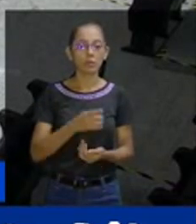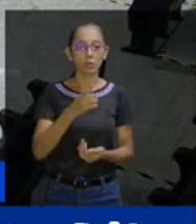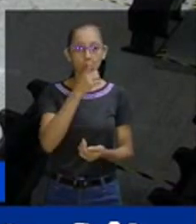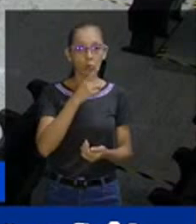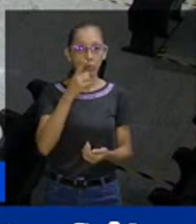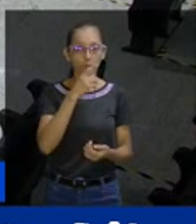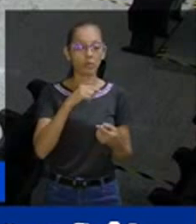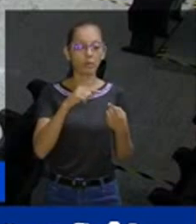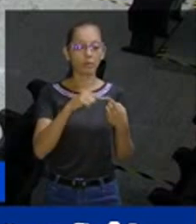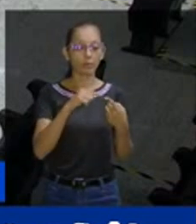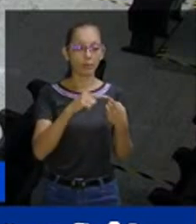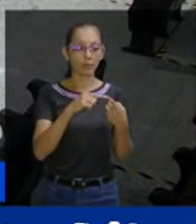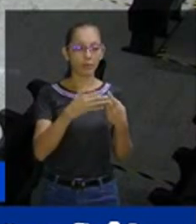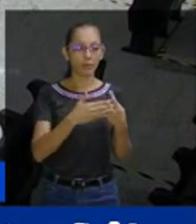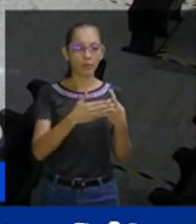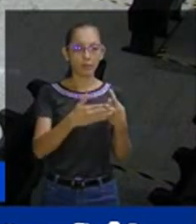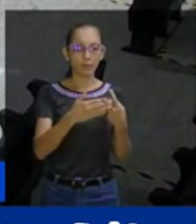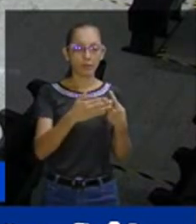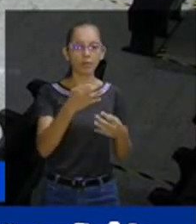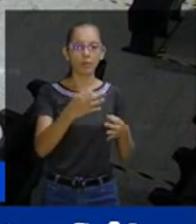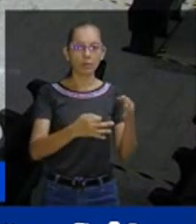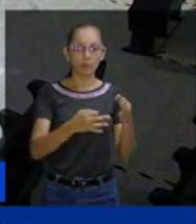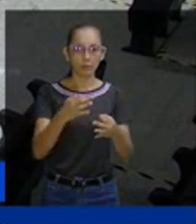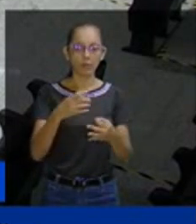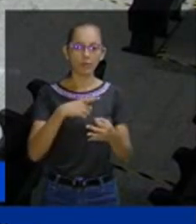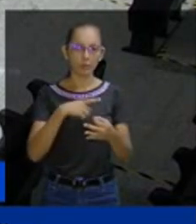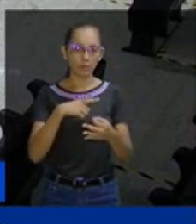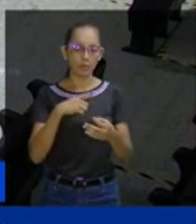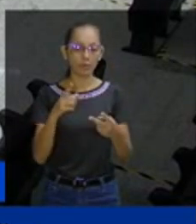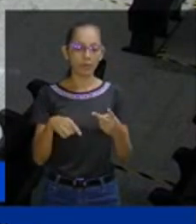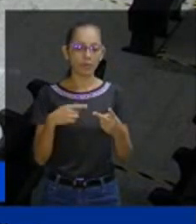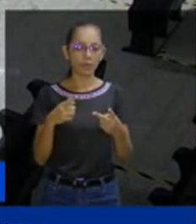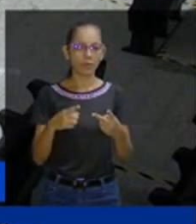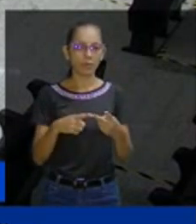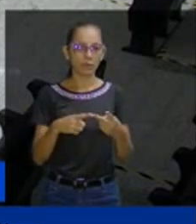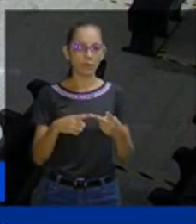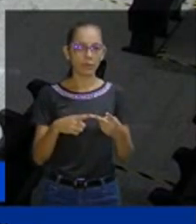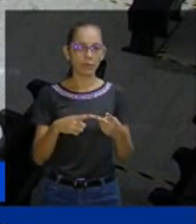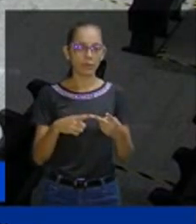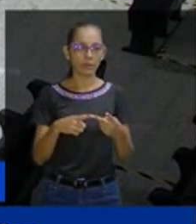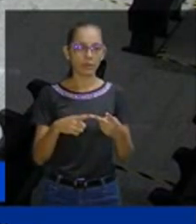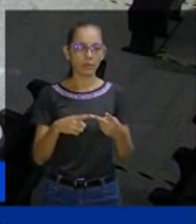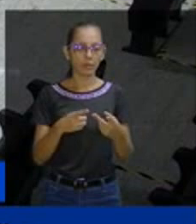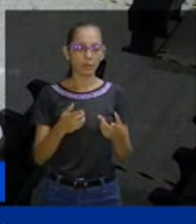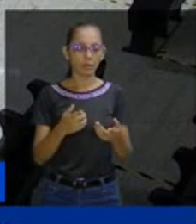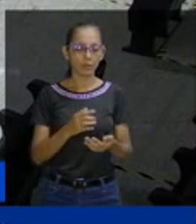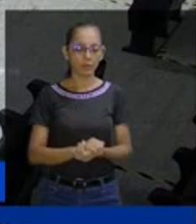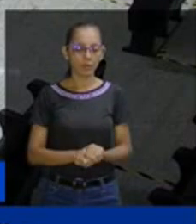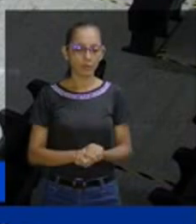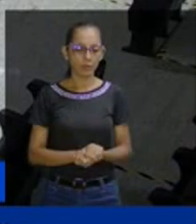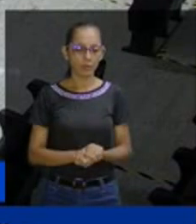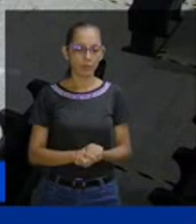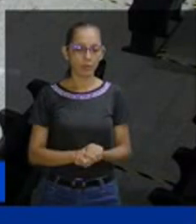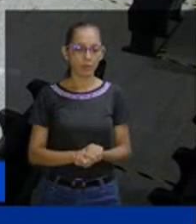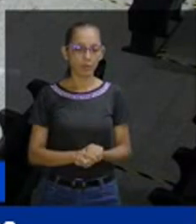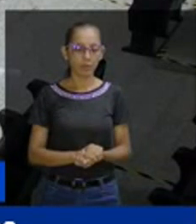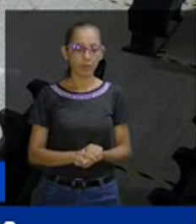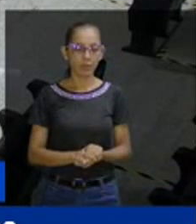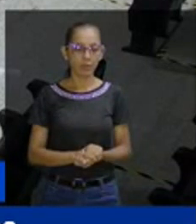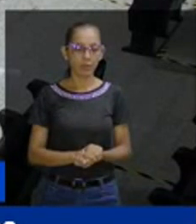no extraordinário. Que o Carlos, mas ele está em segredo? O excelentíssimo